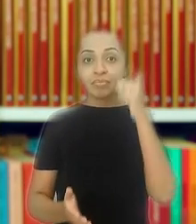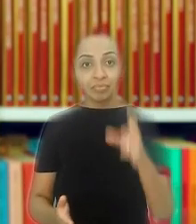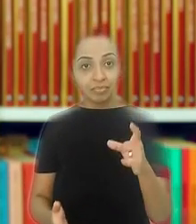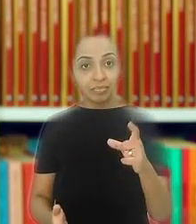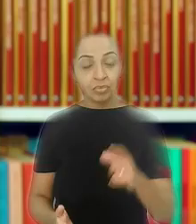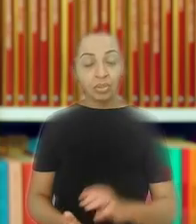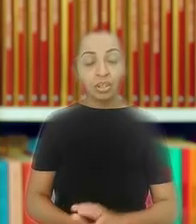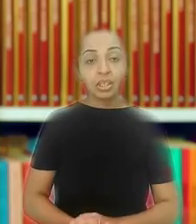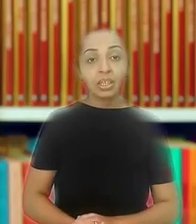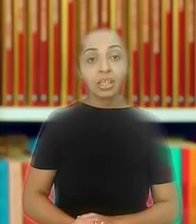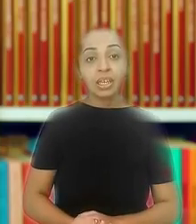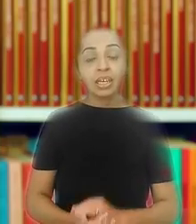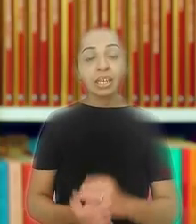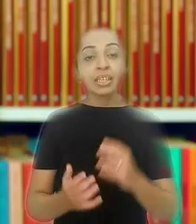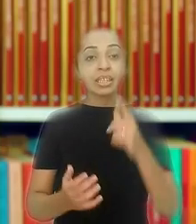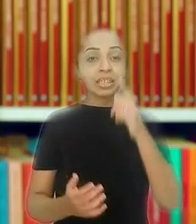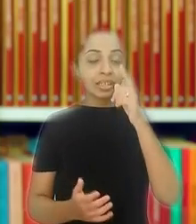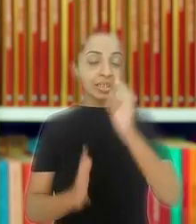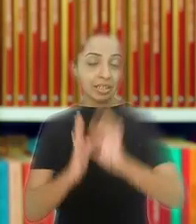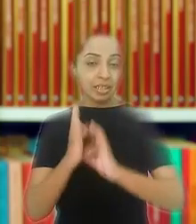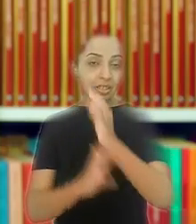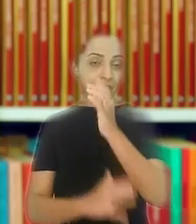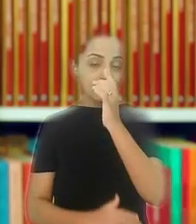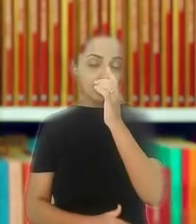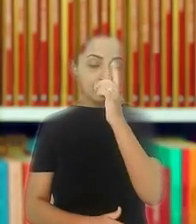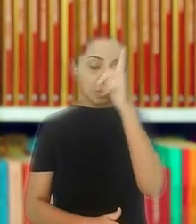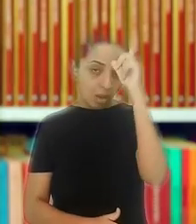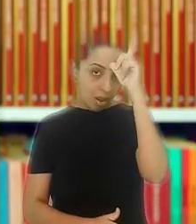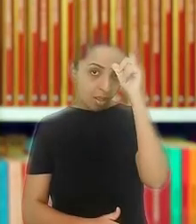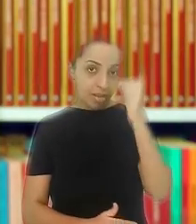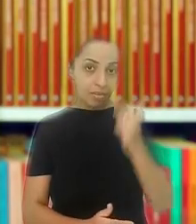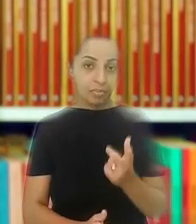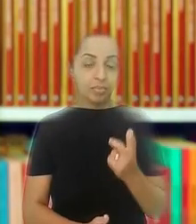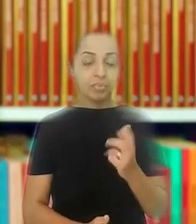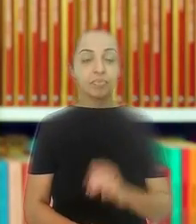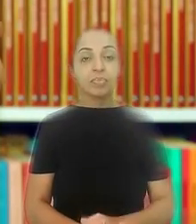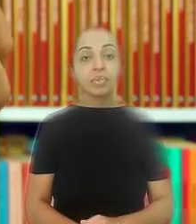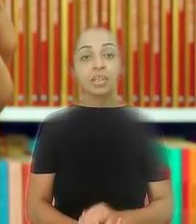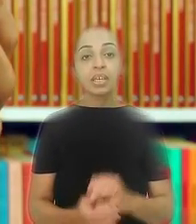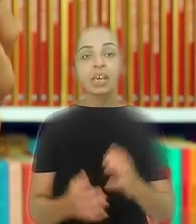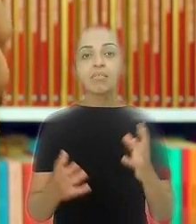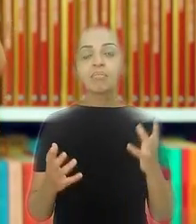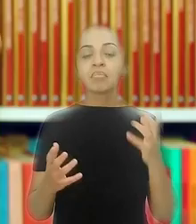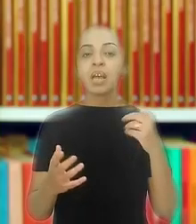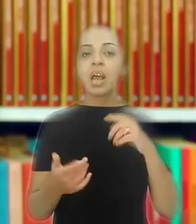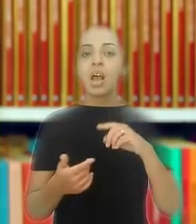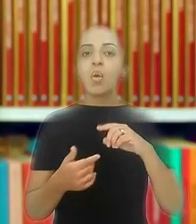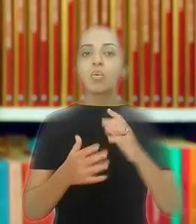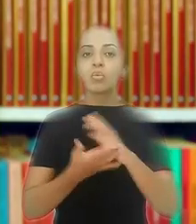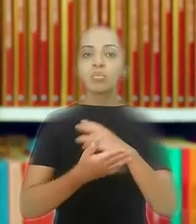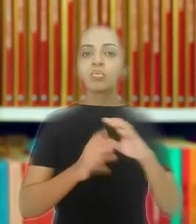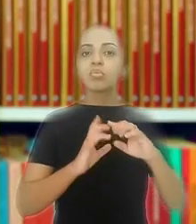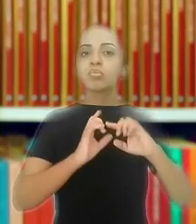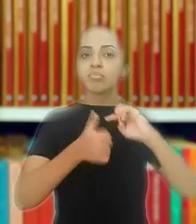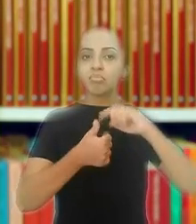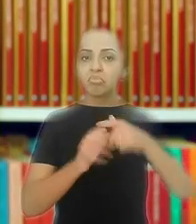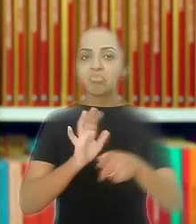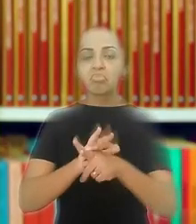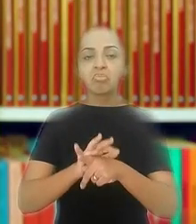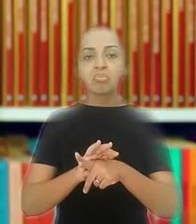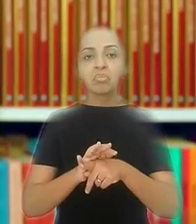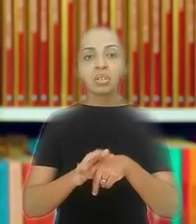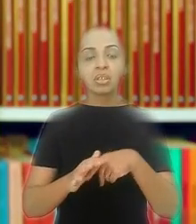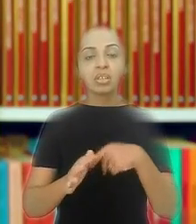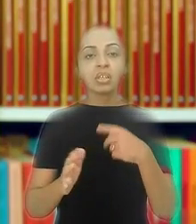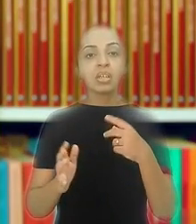isso resolve do escritor alemão escritor filmes clássicos esse aqui que foi